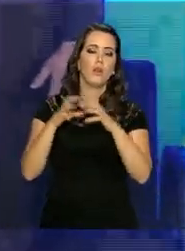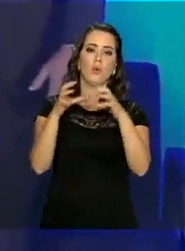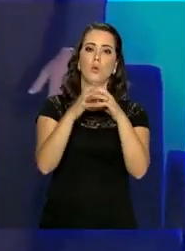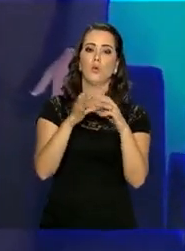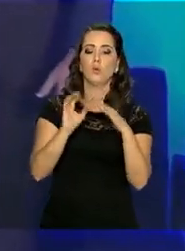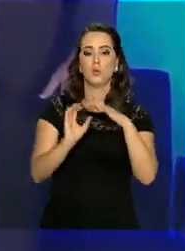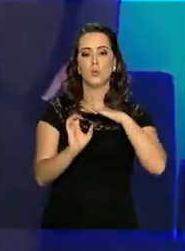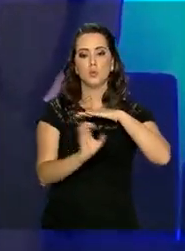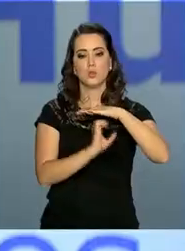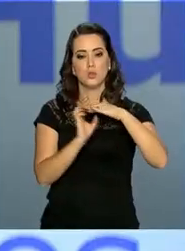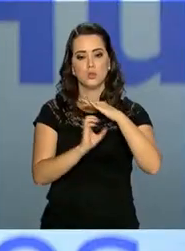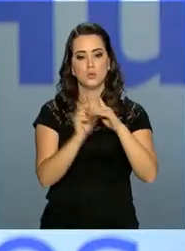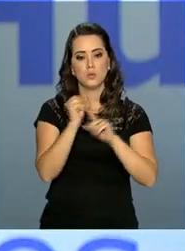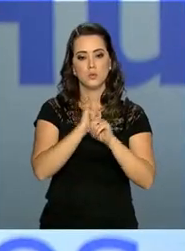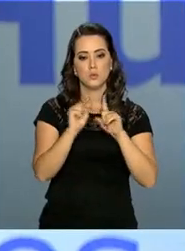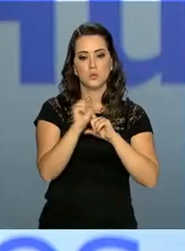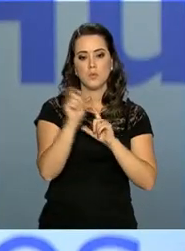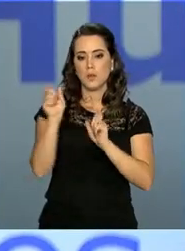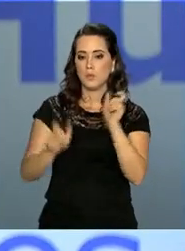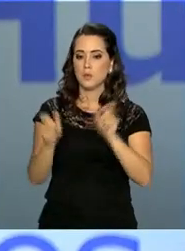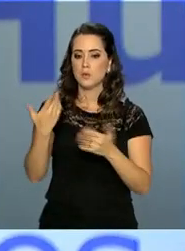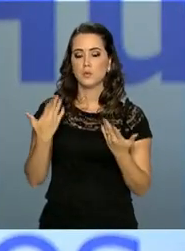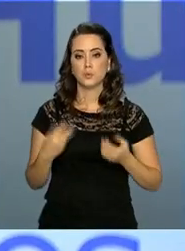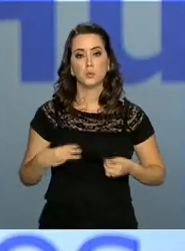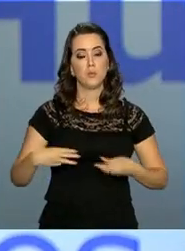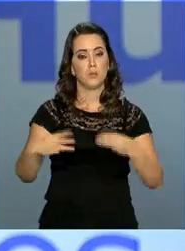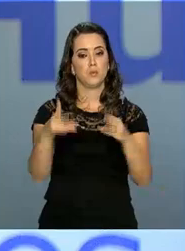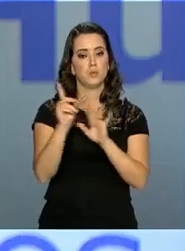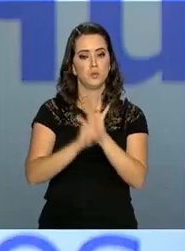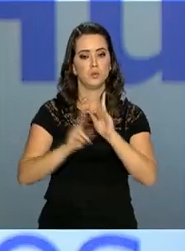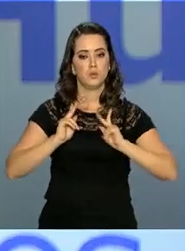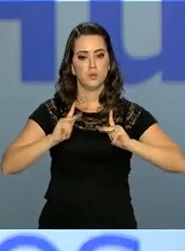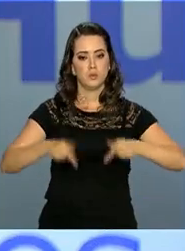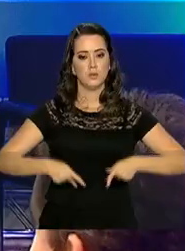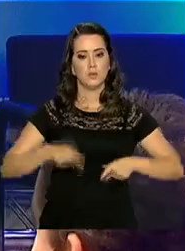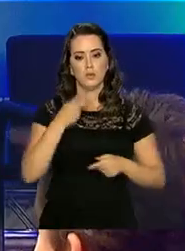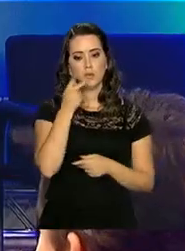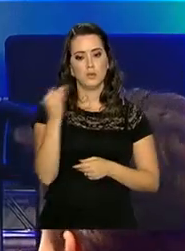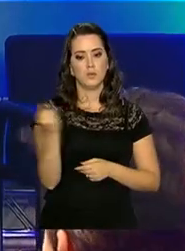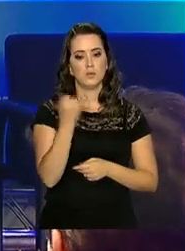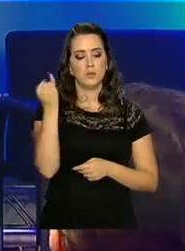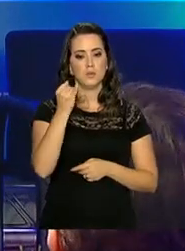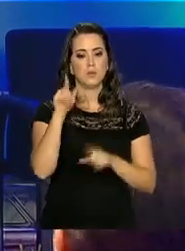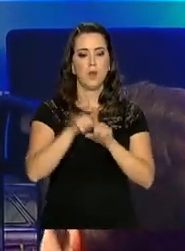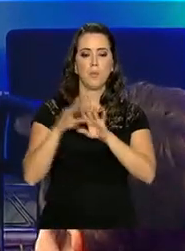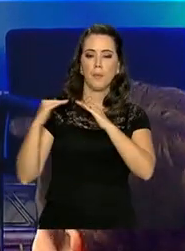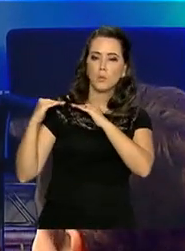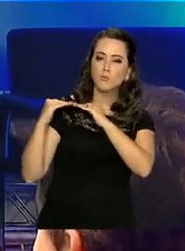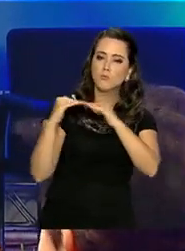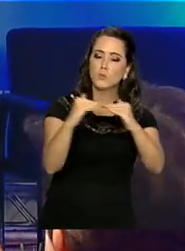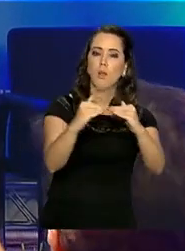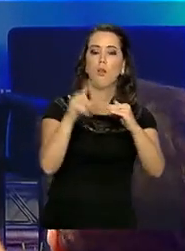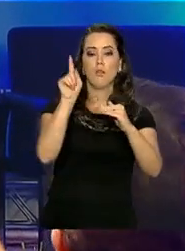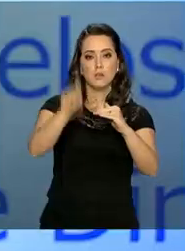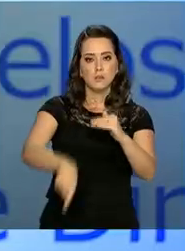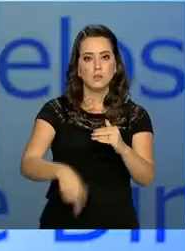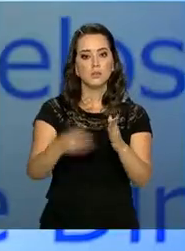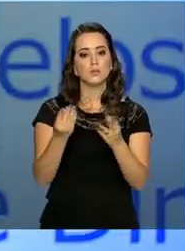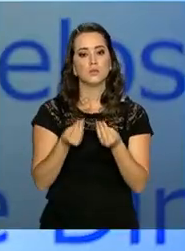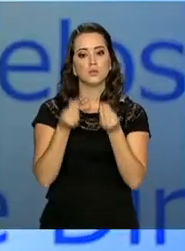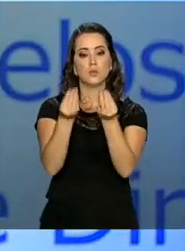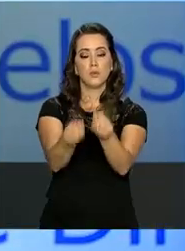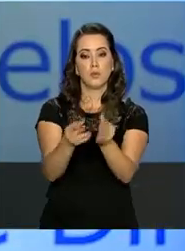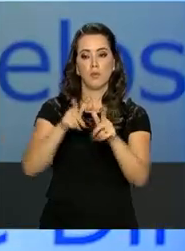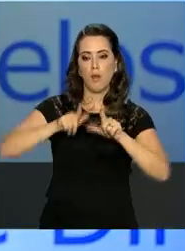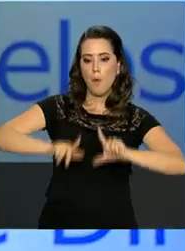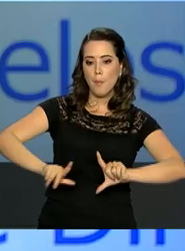e personalidades. Na entrega, o ministro dos Direitos Humanos destacou o caráter igualitário da premiação. A ideia